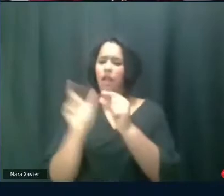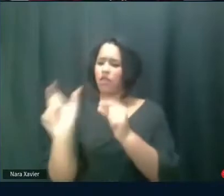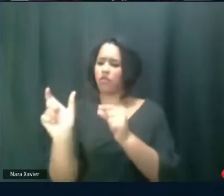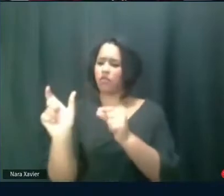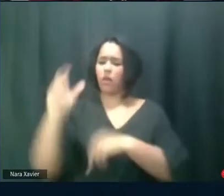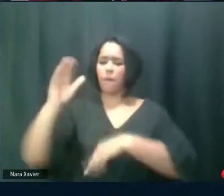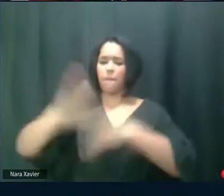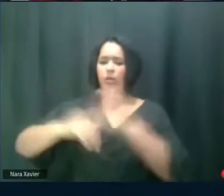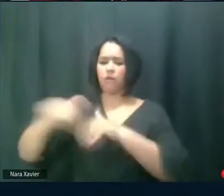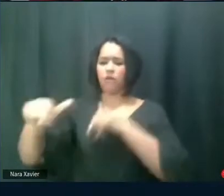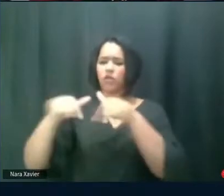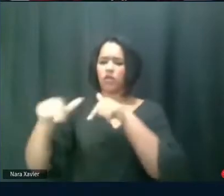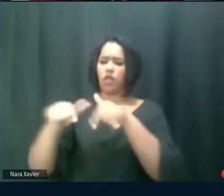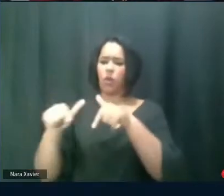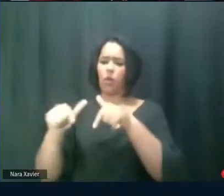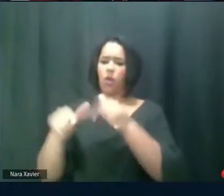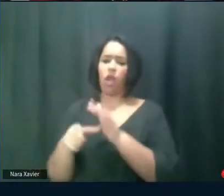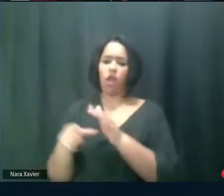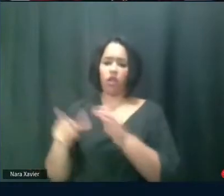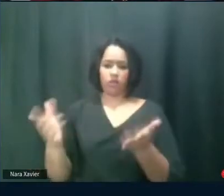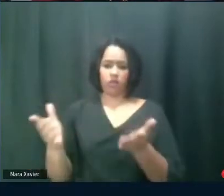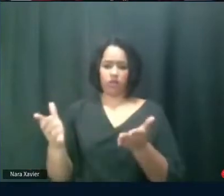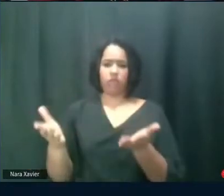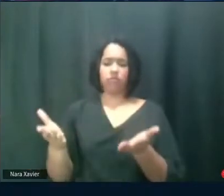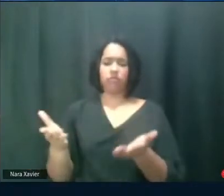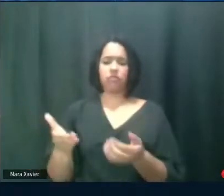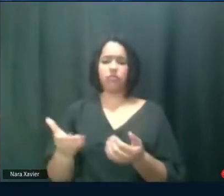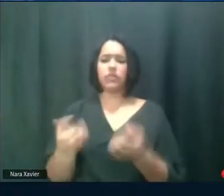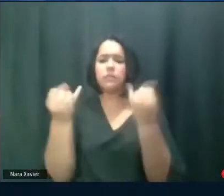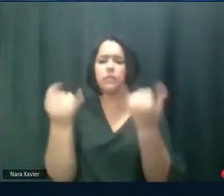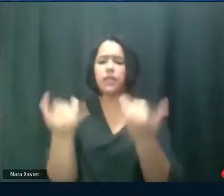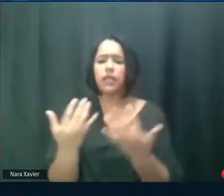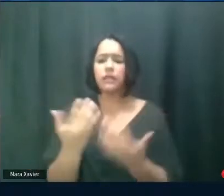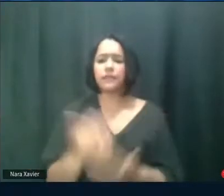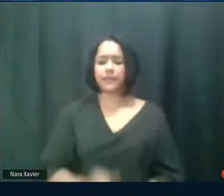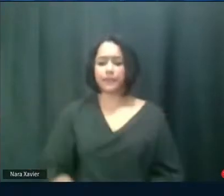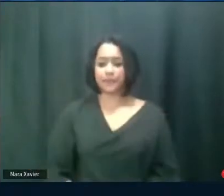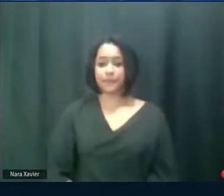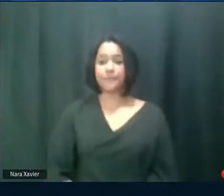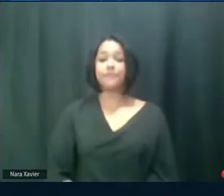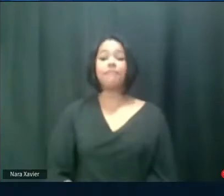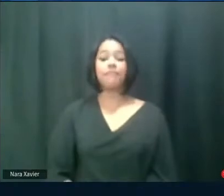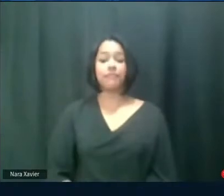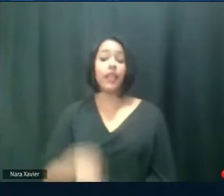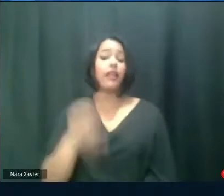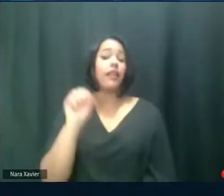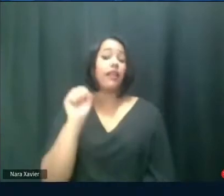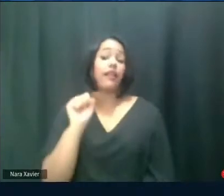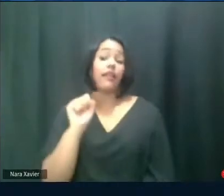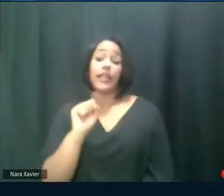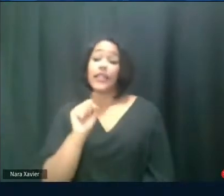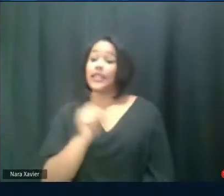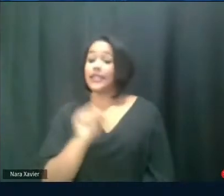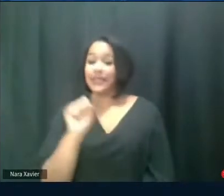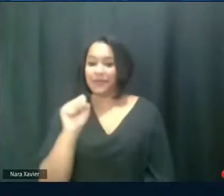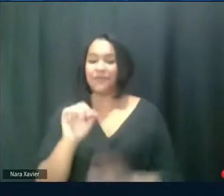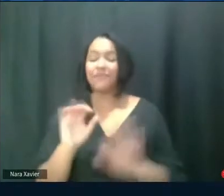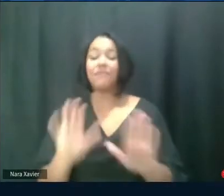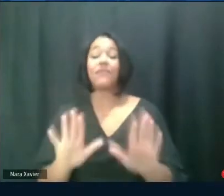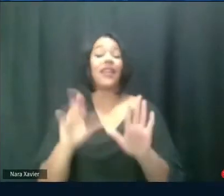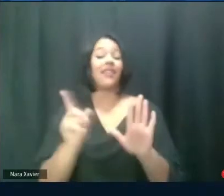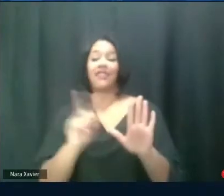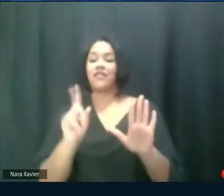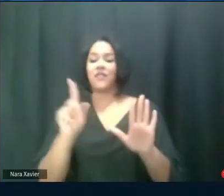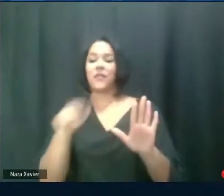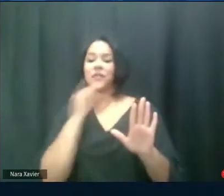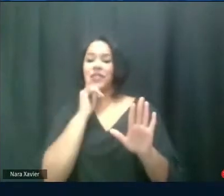os termos intérprete e tradutor. Sim, Carlos, não é pelo motivo de